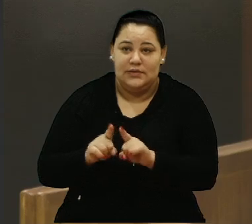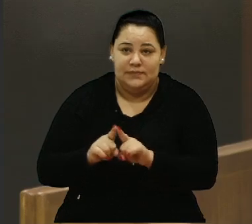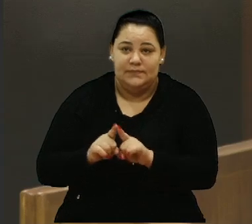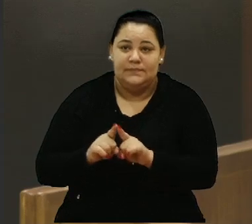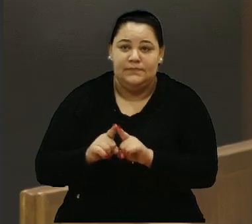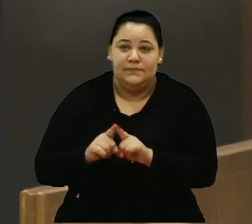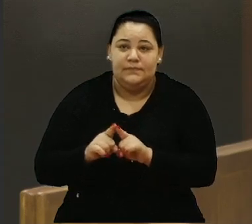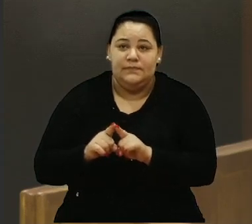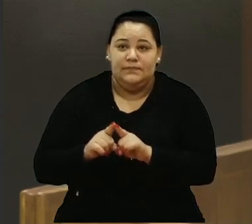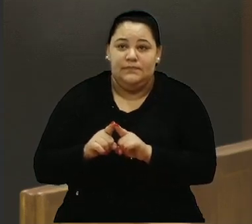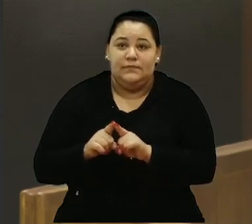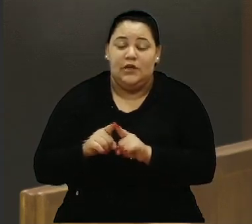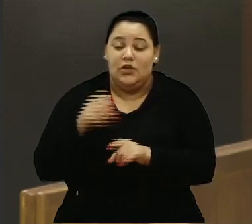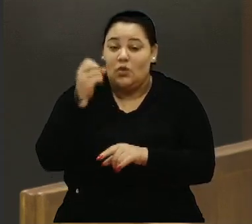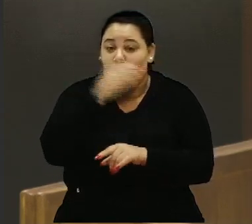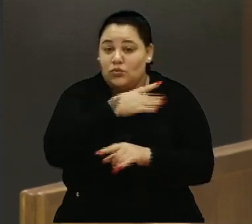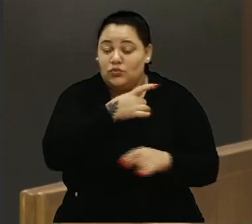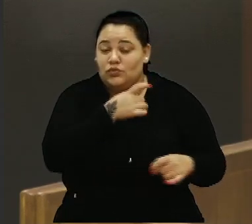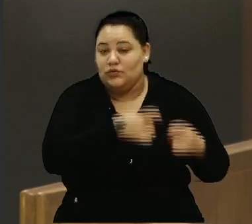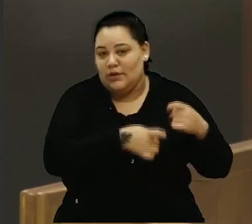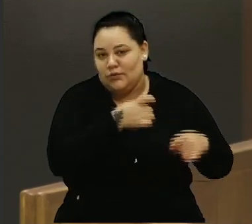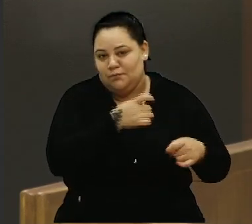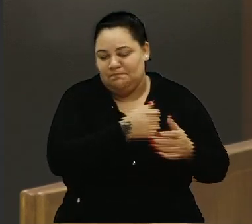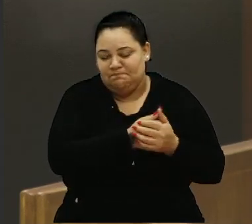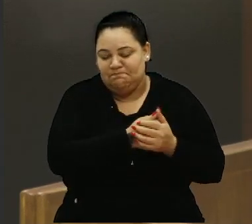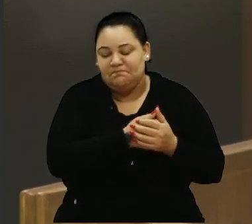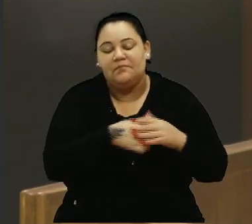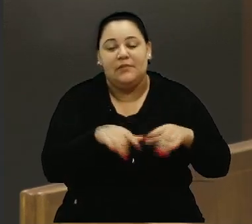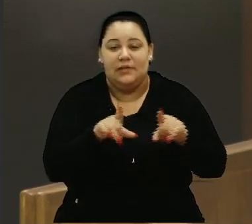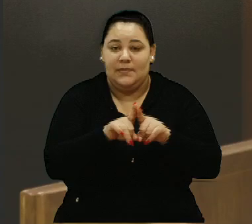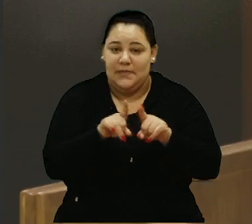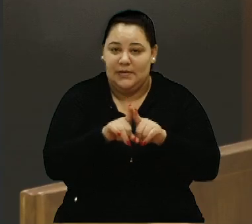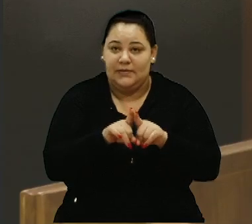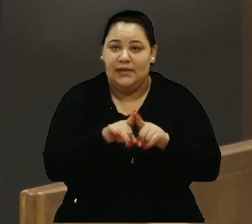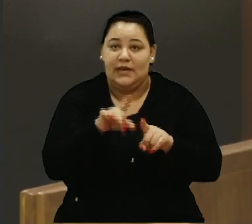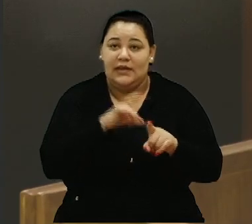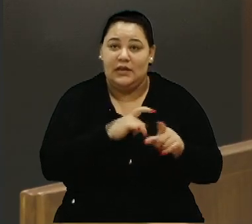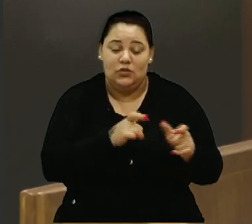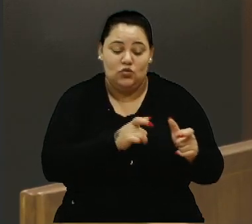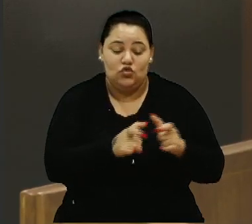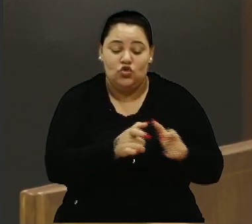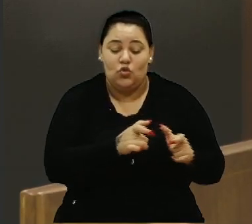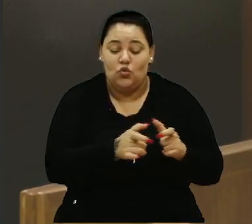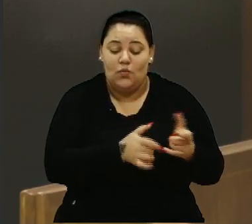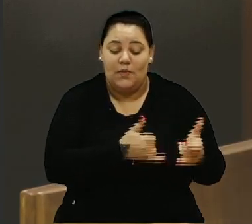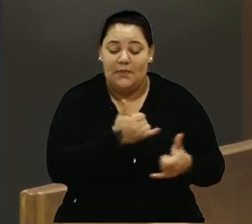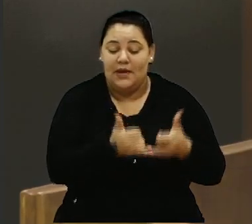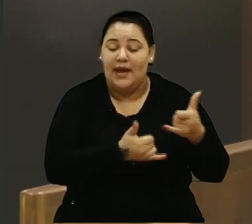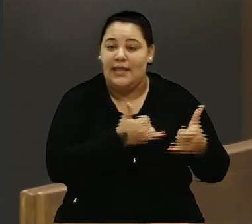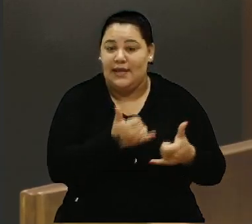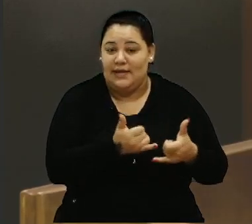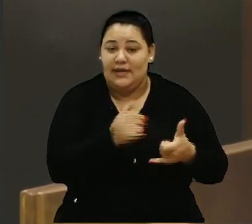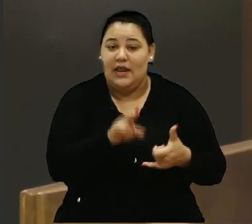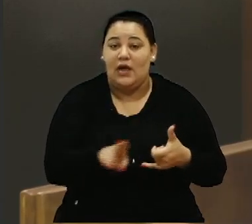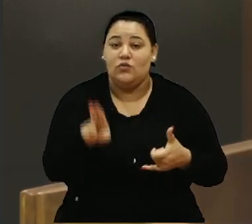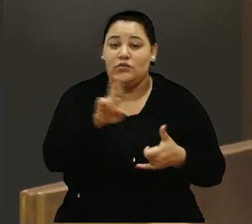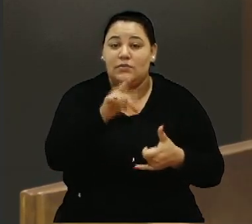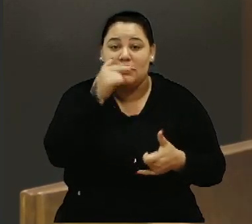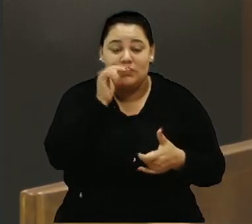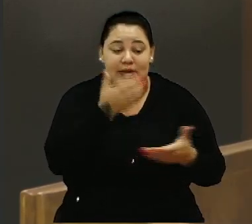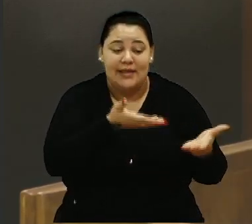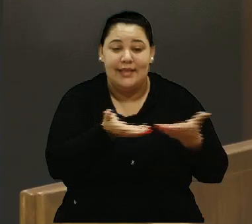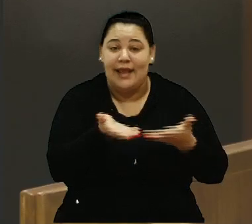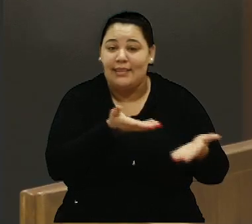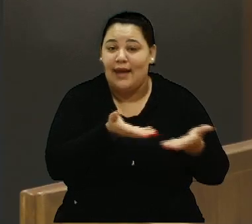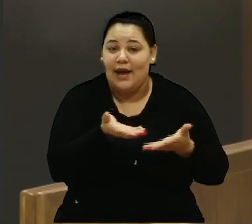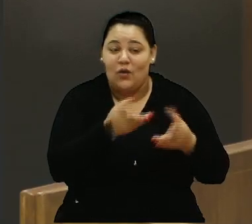e da exploração sexual. Além disso, também ela tem um jogo, um kit lúdico que ela utiliza justamente para tratar desse assunto com